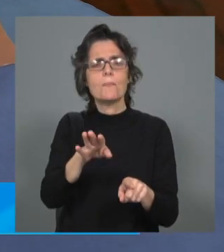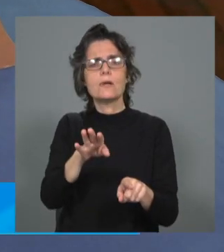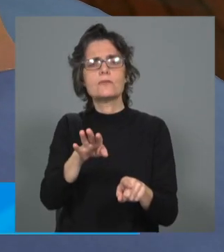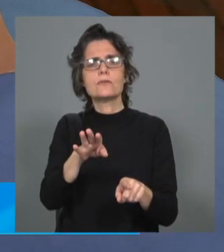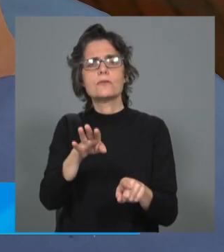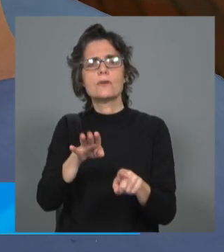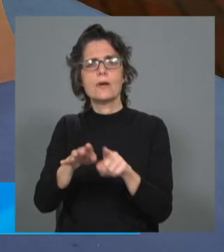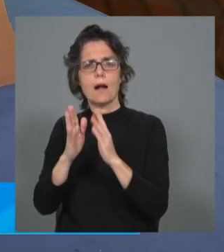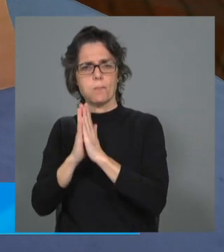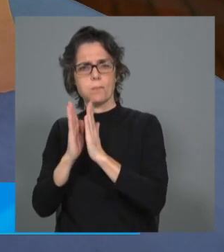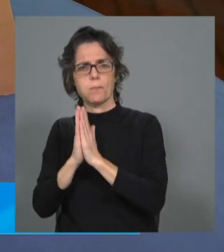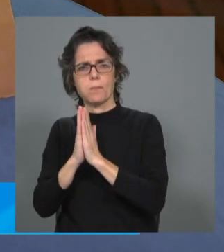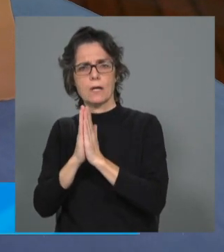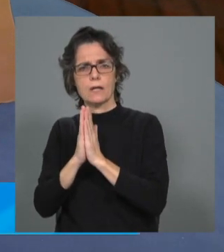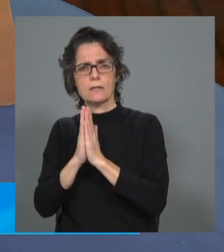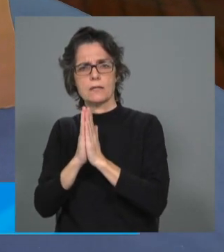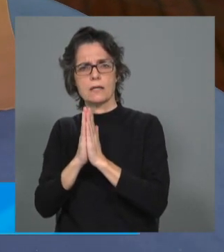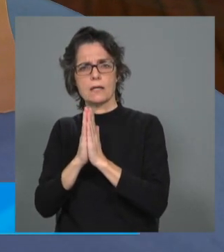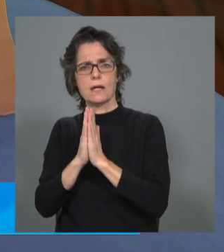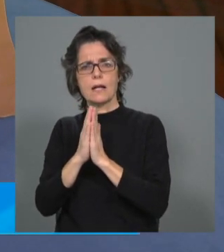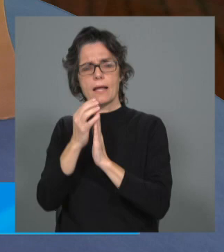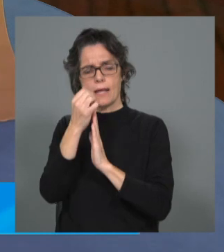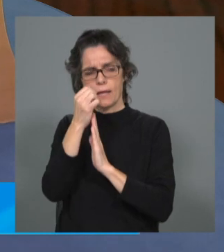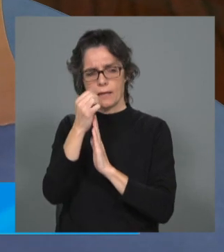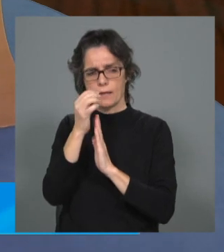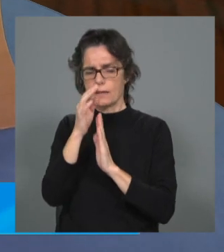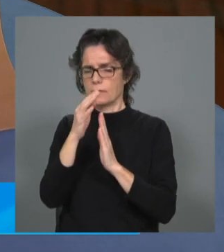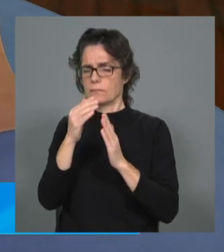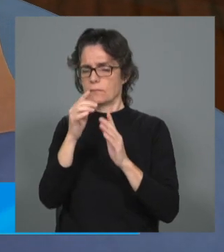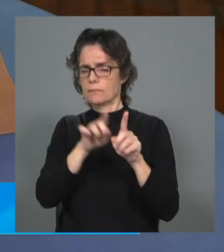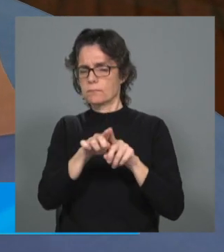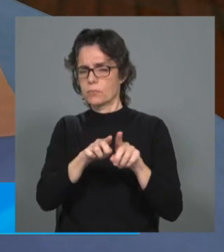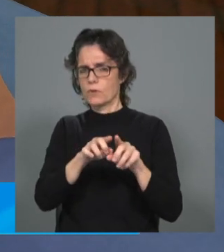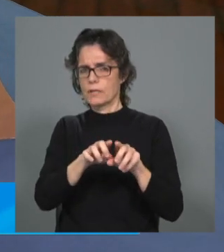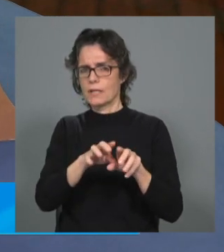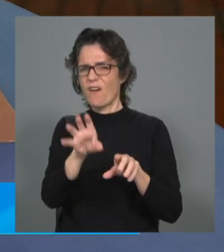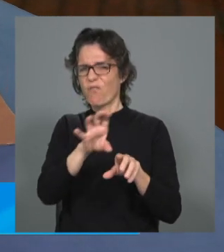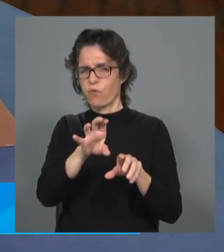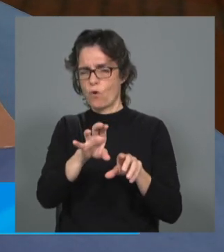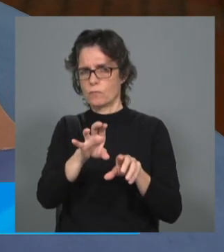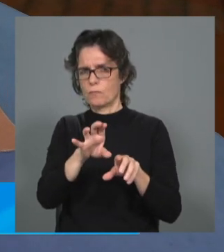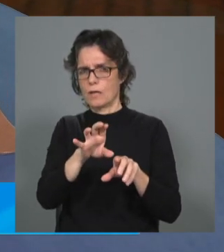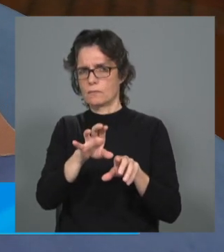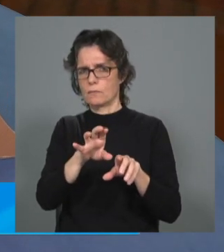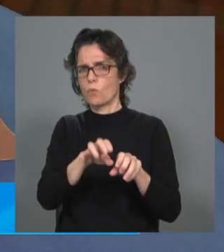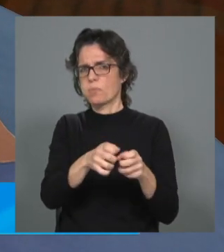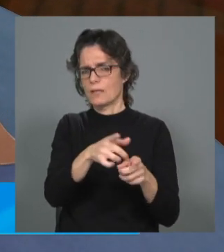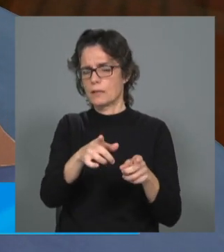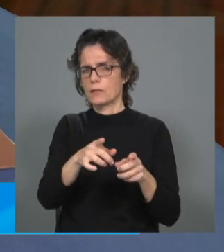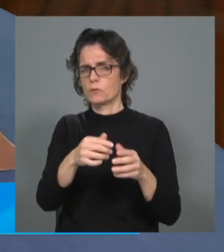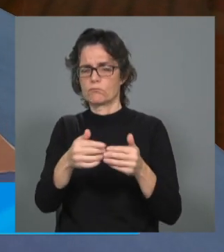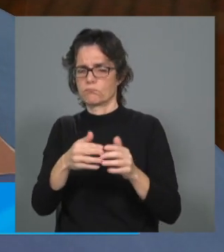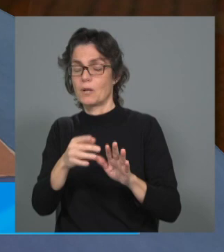formas políticas, mas muito atenta ao conteúdo. E, portanto, para a Igreja, aliás, a nota que a Igreja